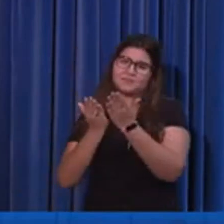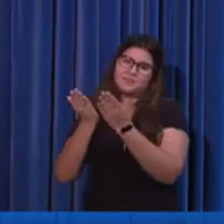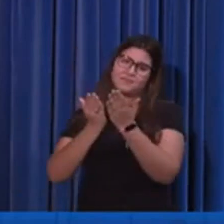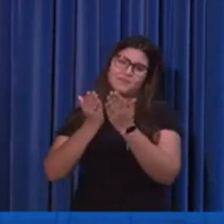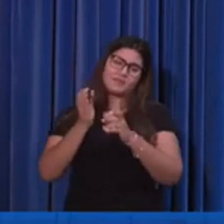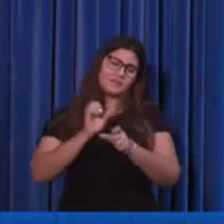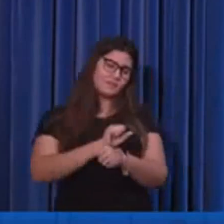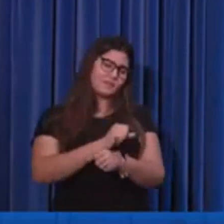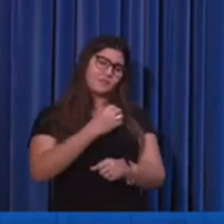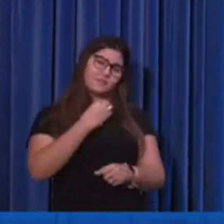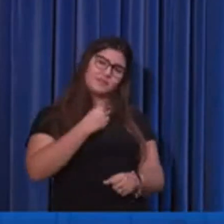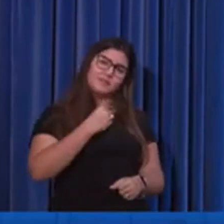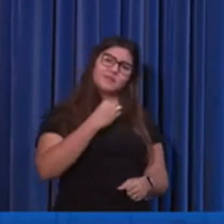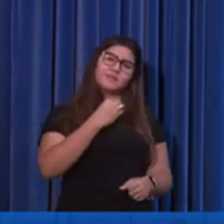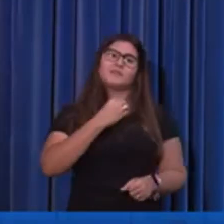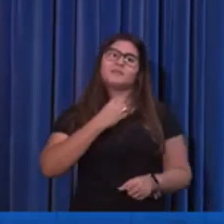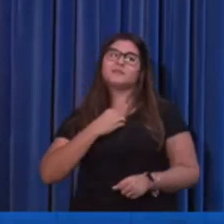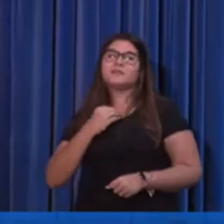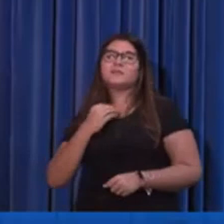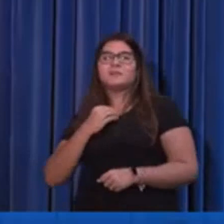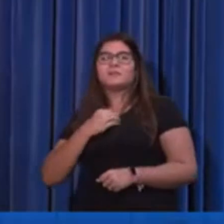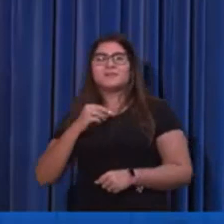sirvamos ao pecado